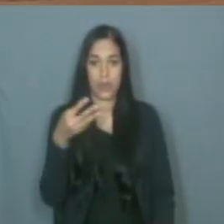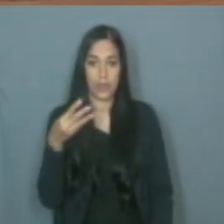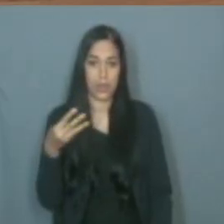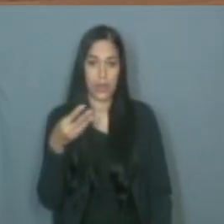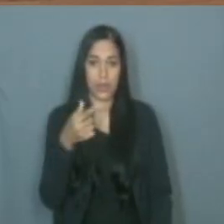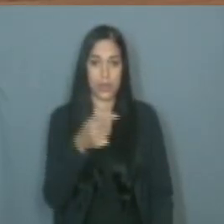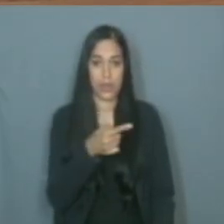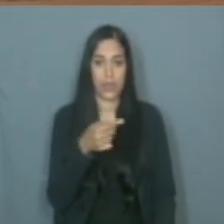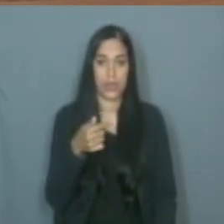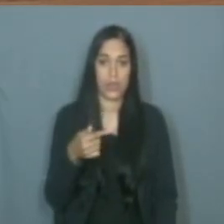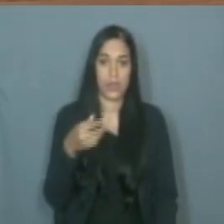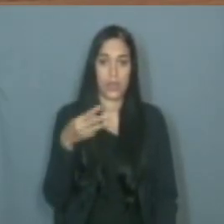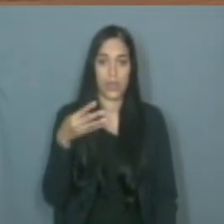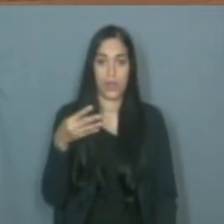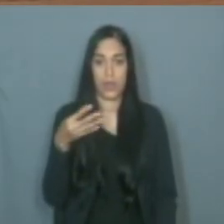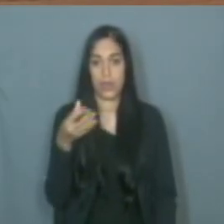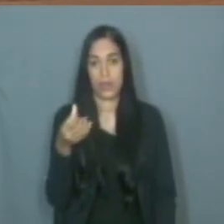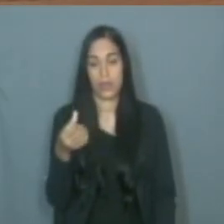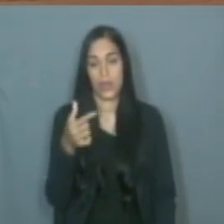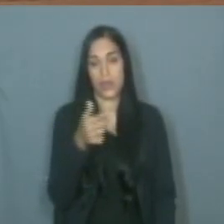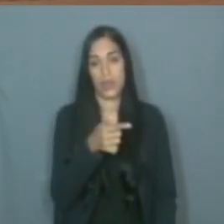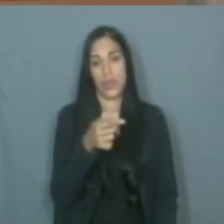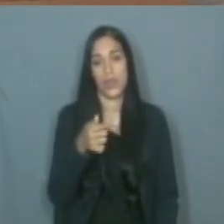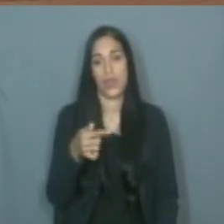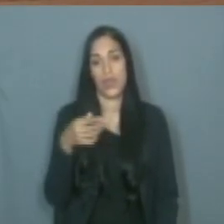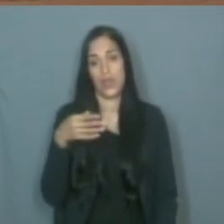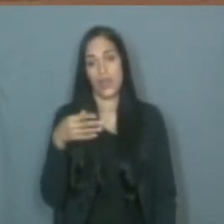e 7749.